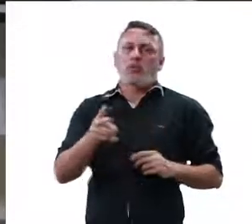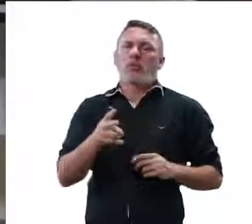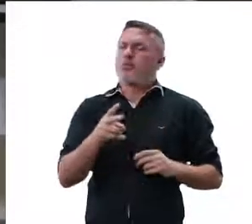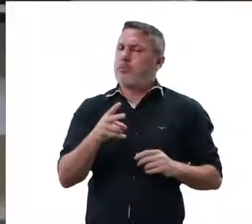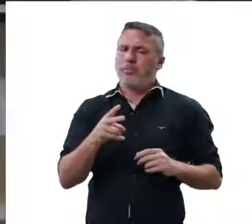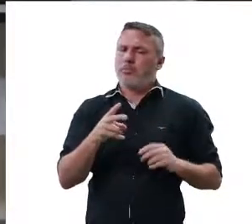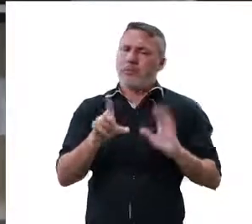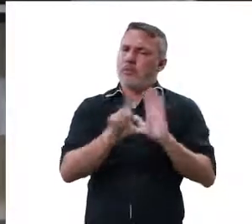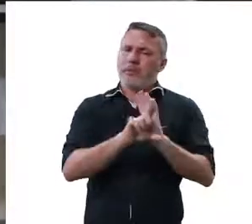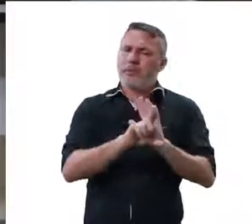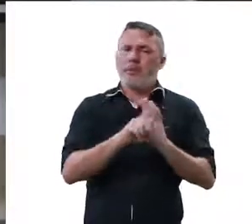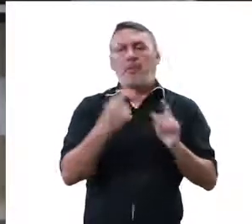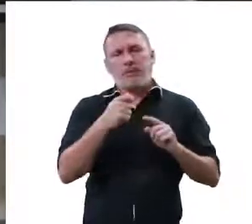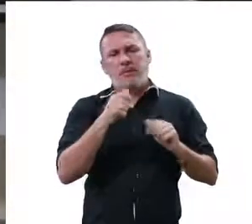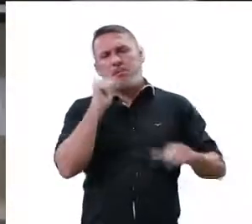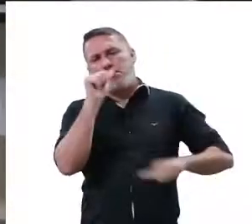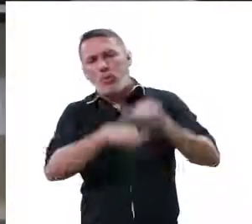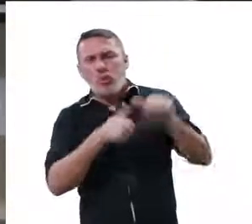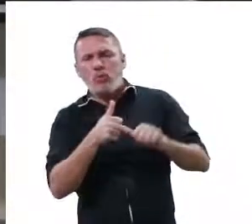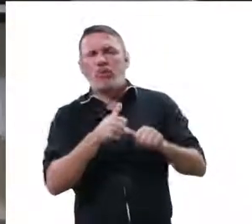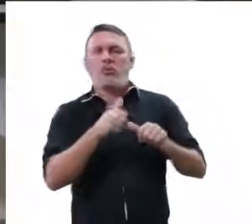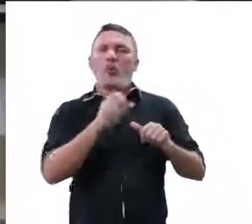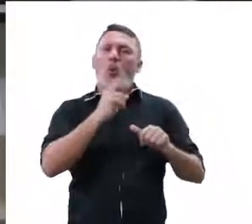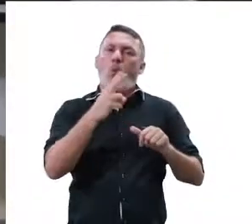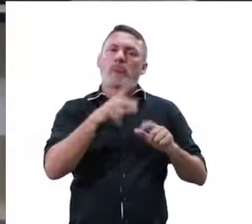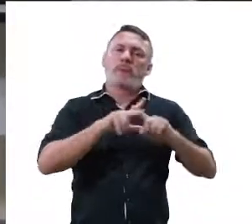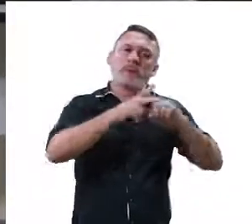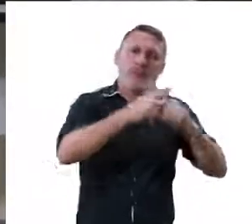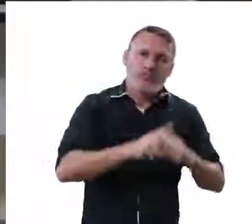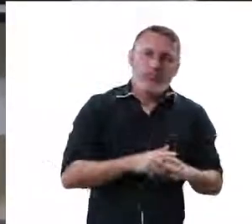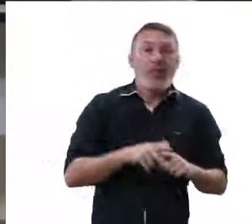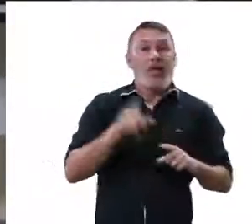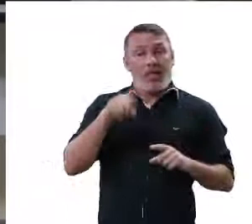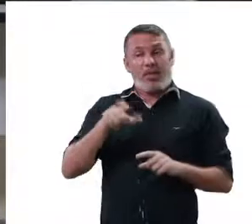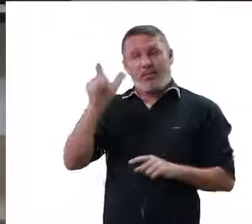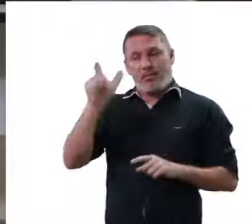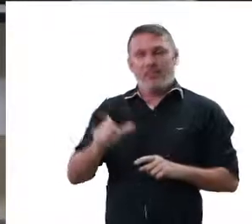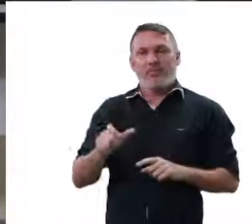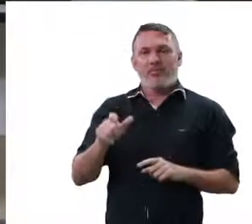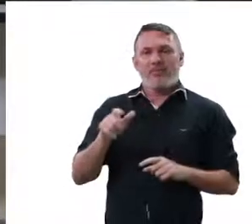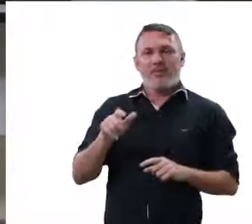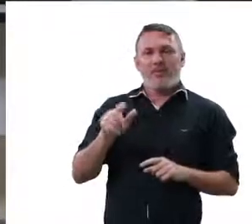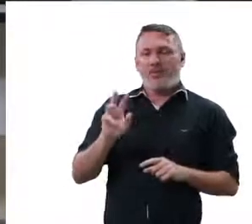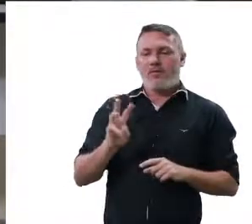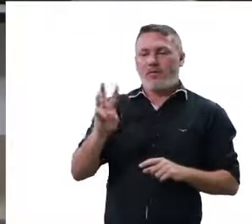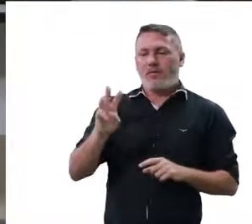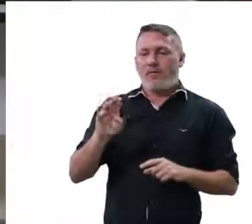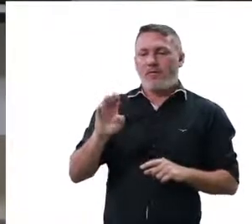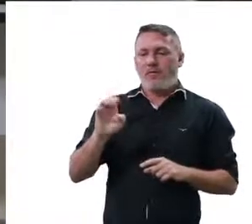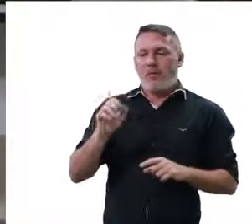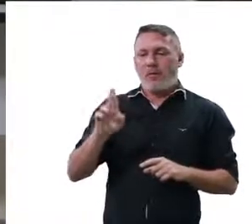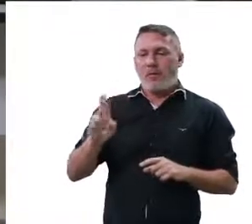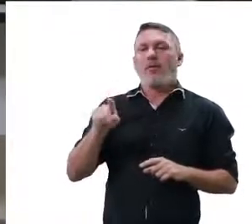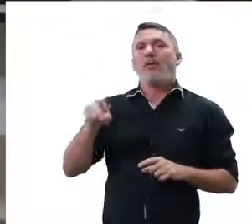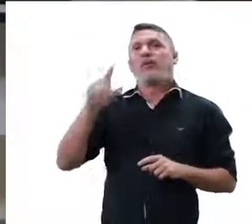continuar a existir. E aí devem ser ou extintas ou modificadas. Então, é assim que o Weber